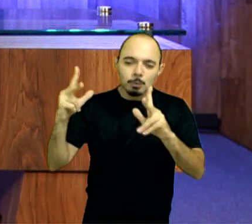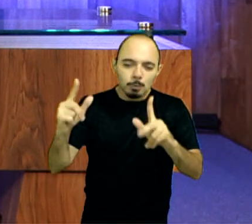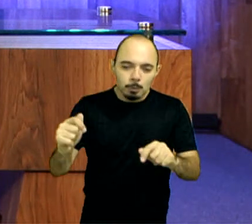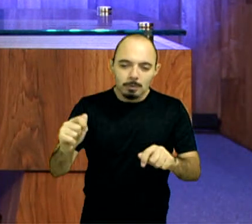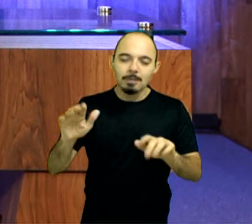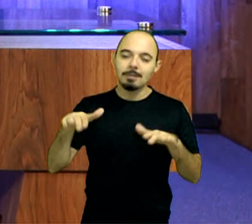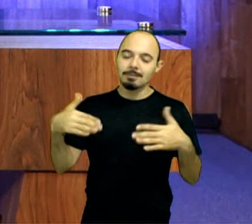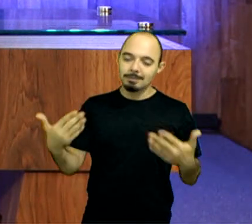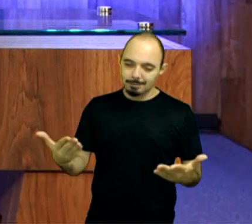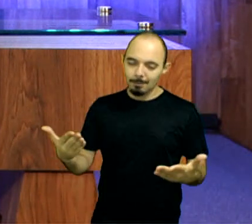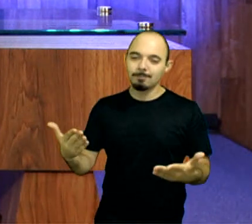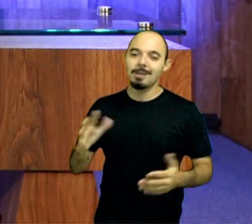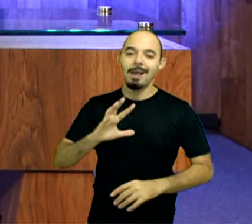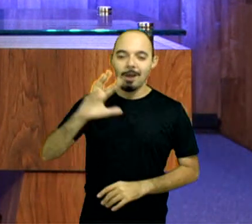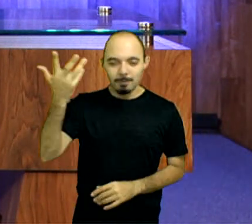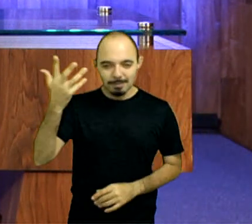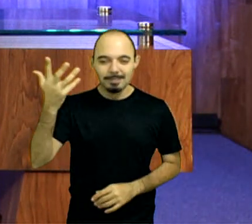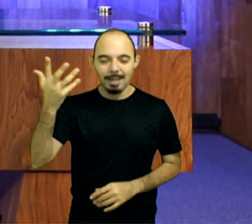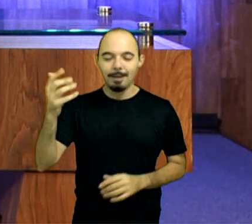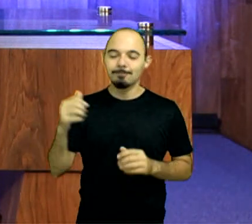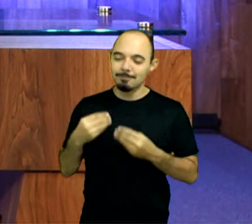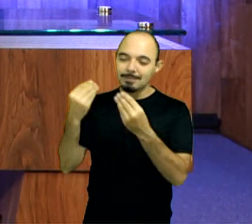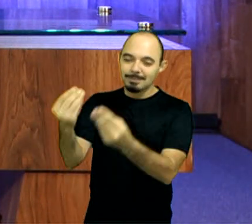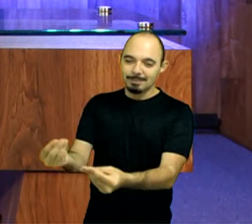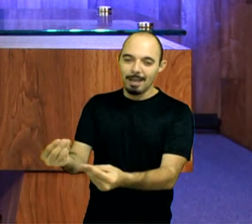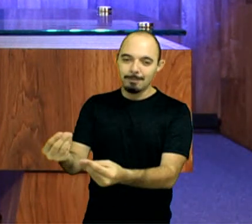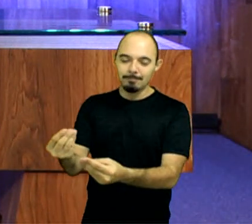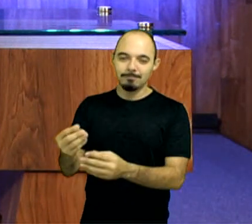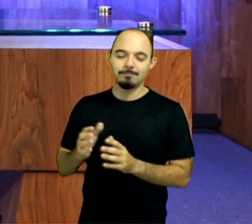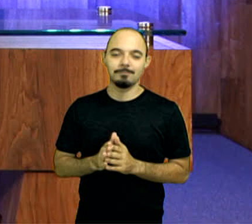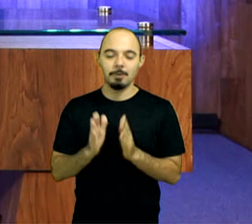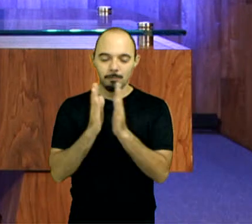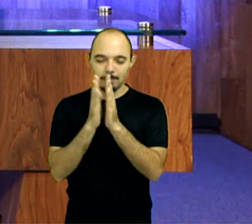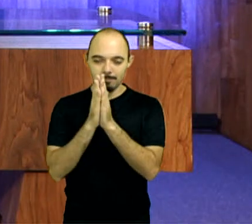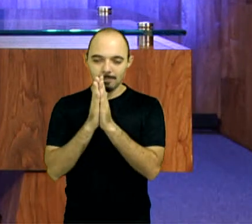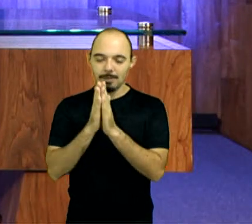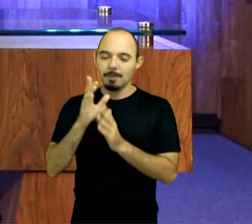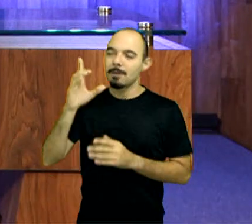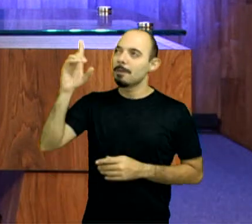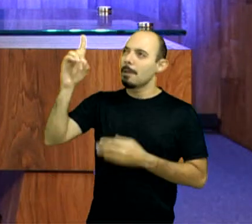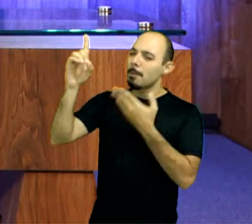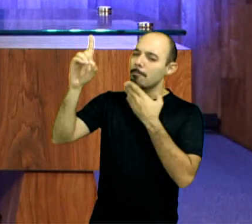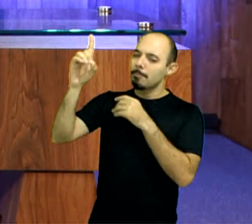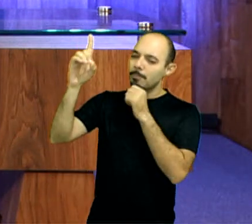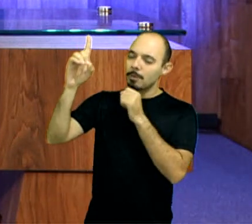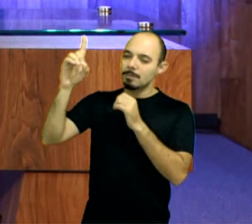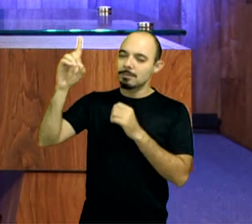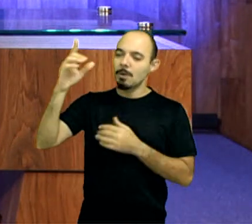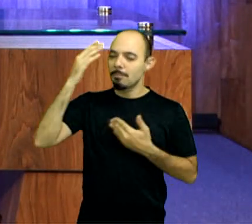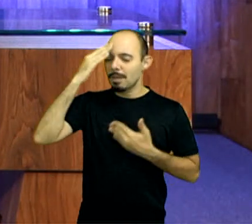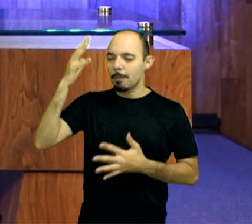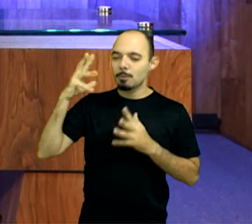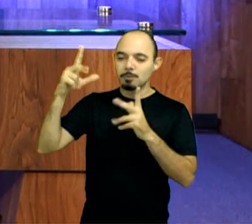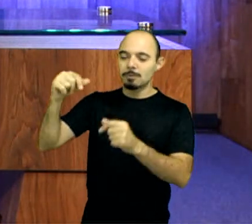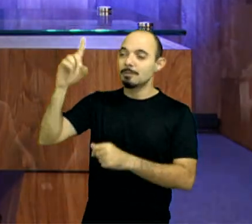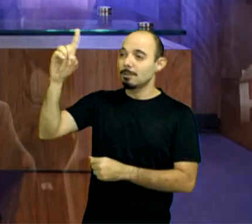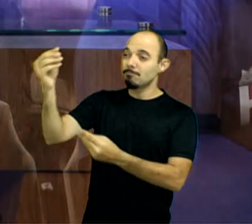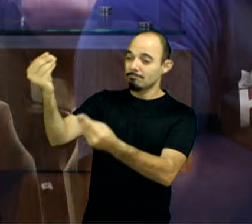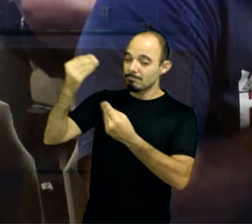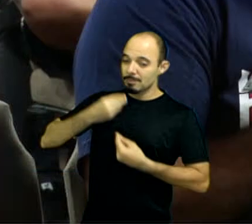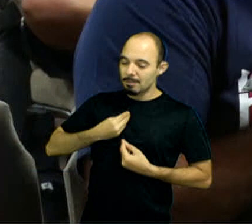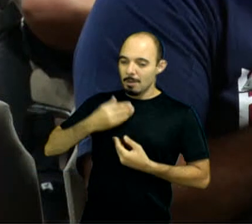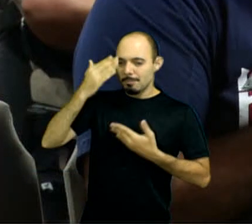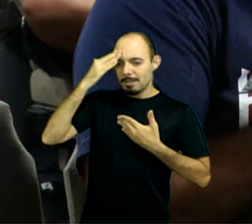orar? Pai, muito obrigado por tudo que o Senhor tem nos dado, muito obrigado por esses testemunhos,